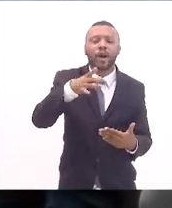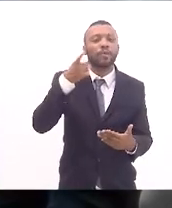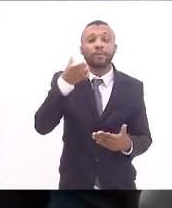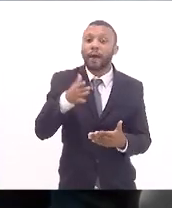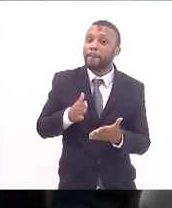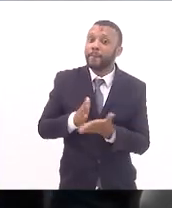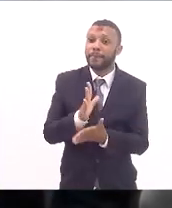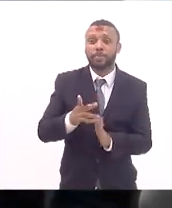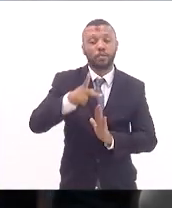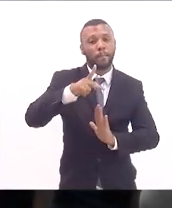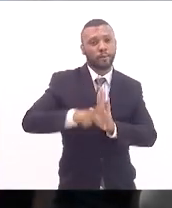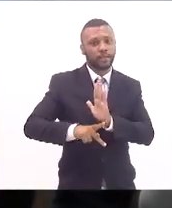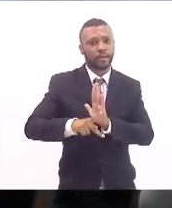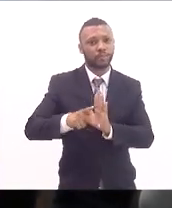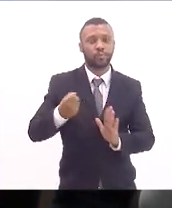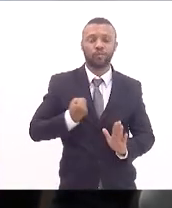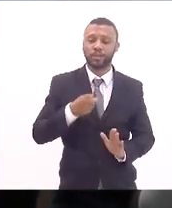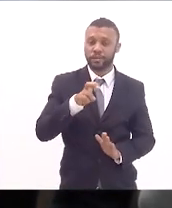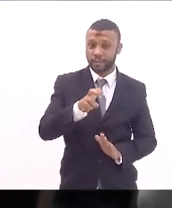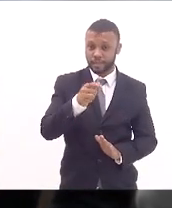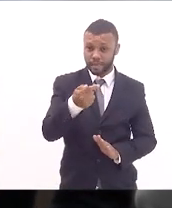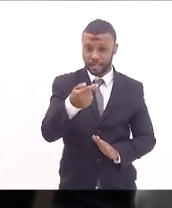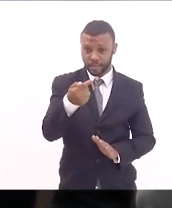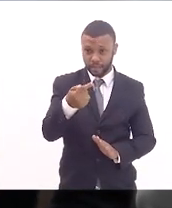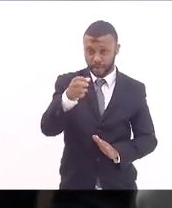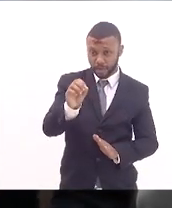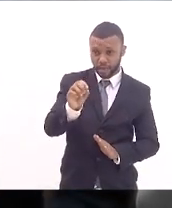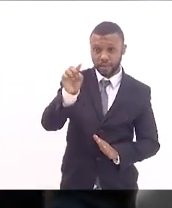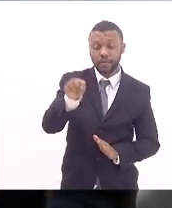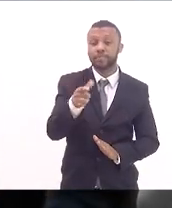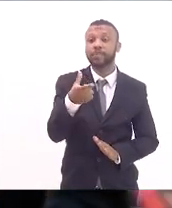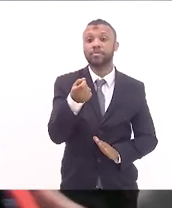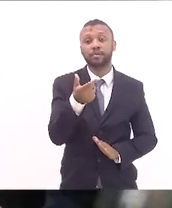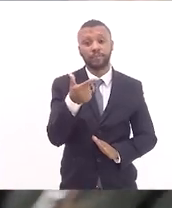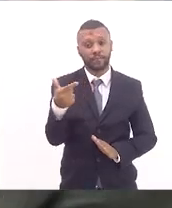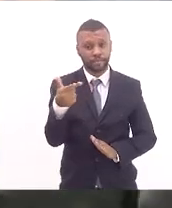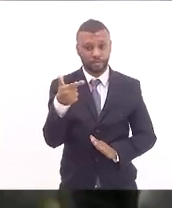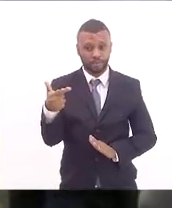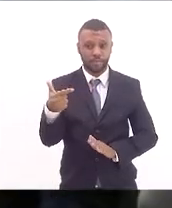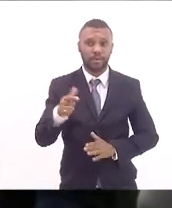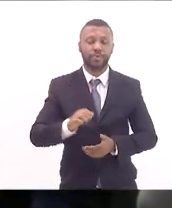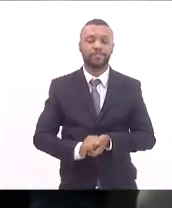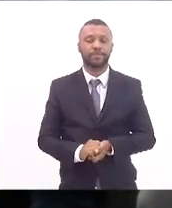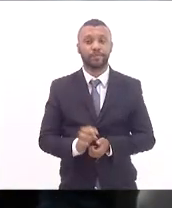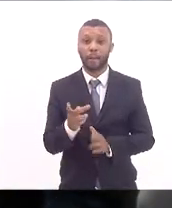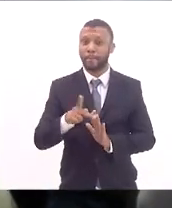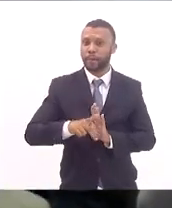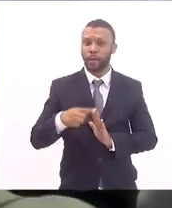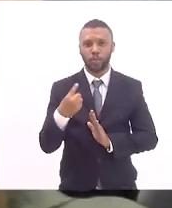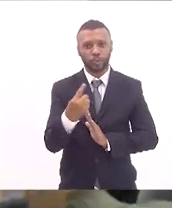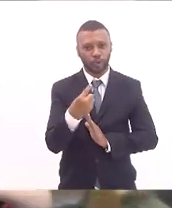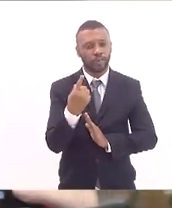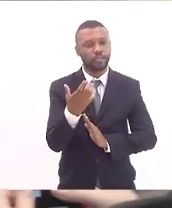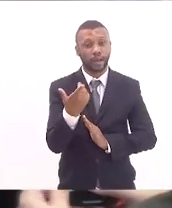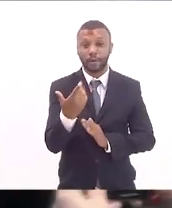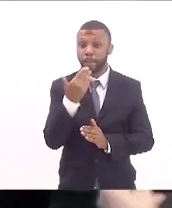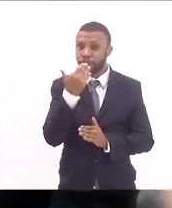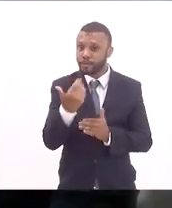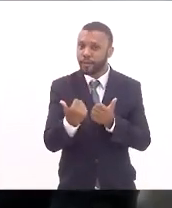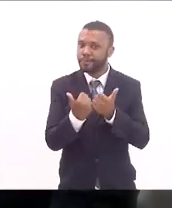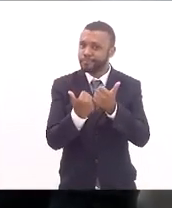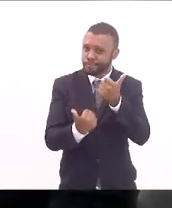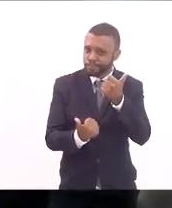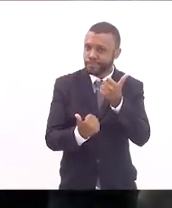aprovação no meu projeto 5770 de 2022 nosso projeto que eu vou abrir com autoria